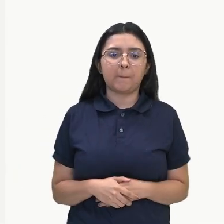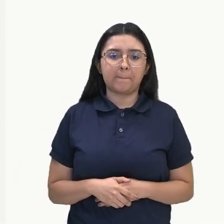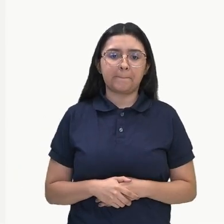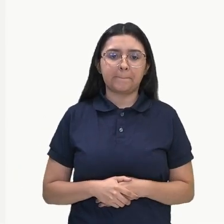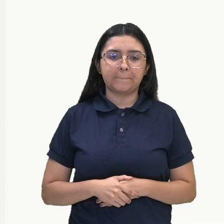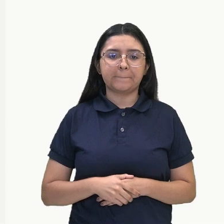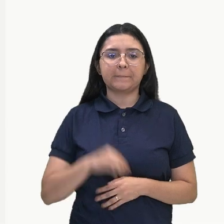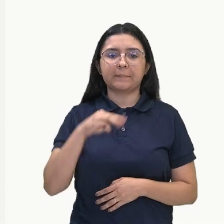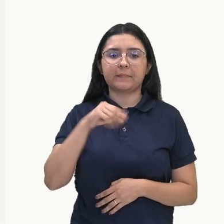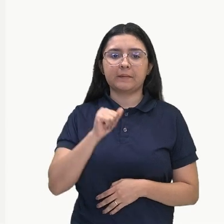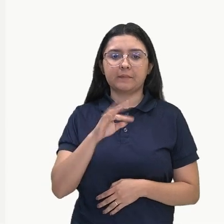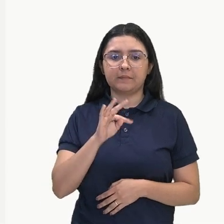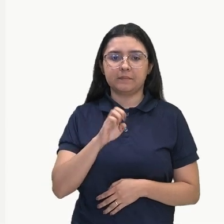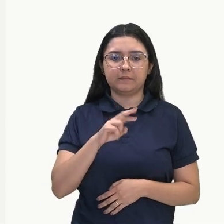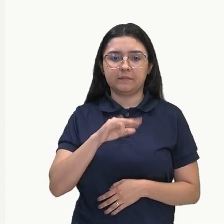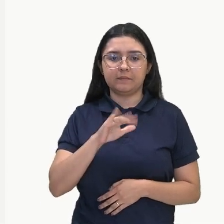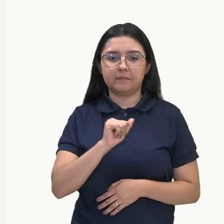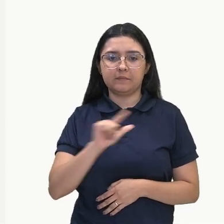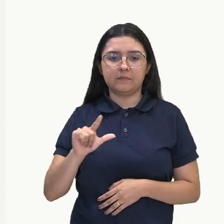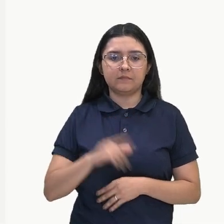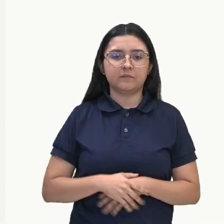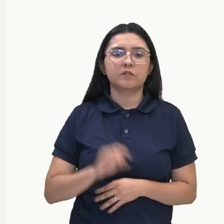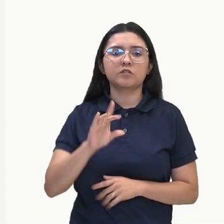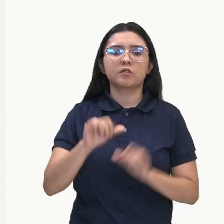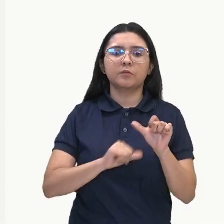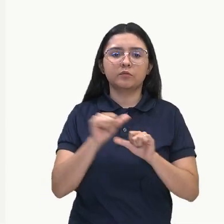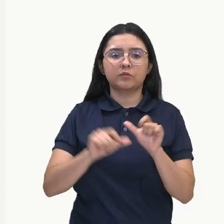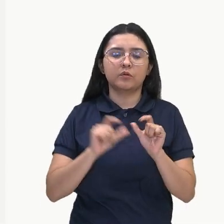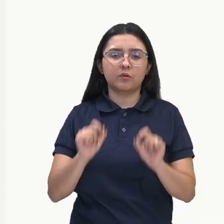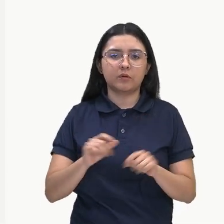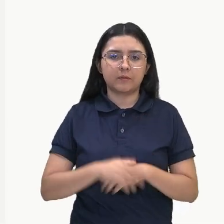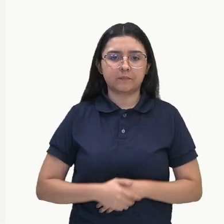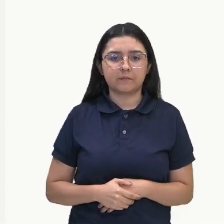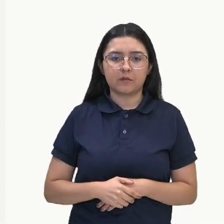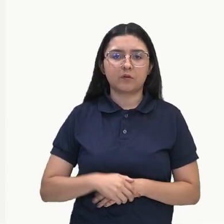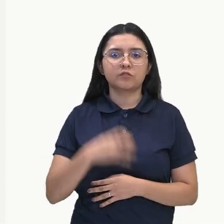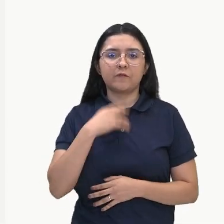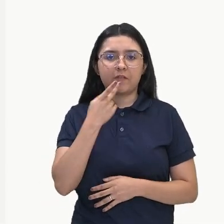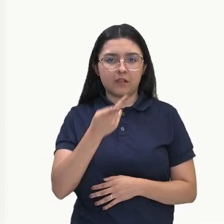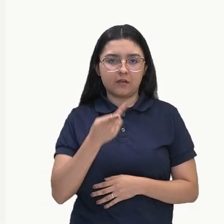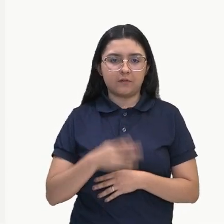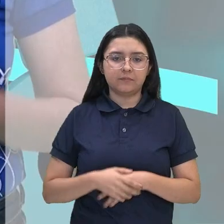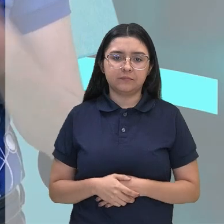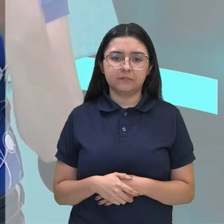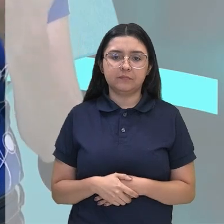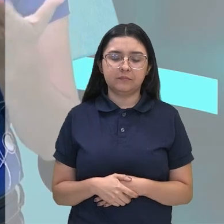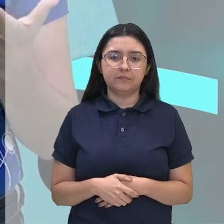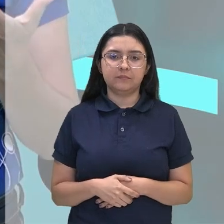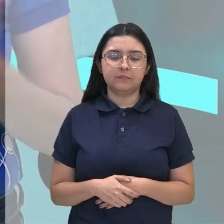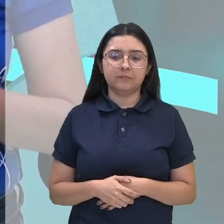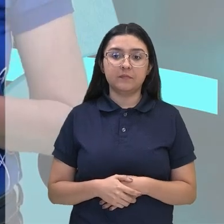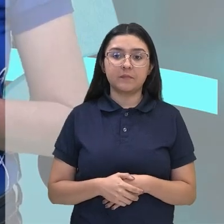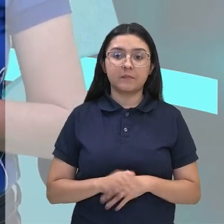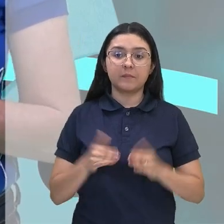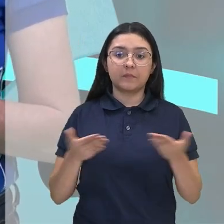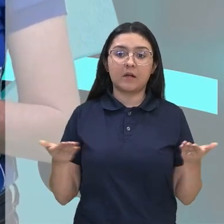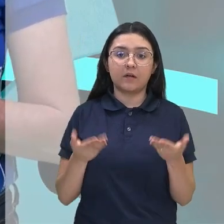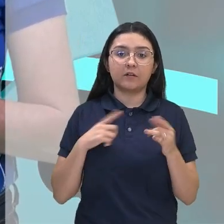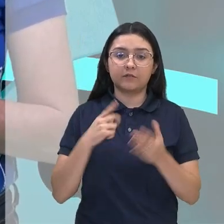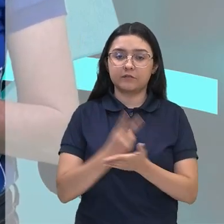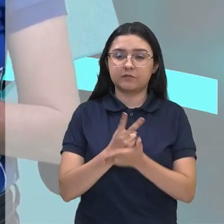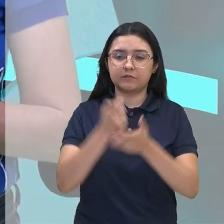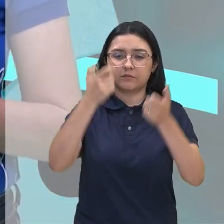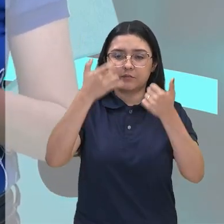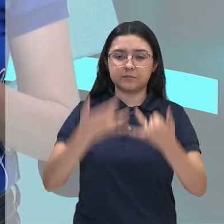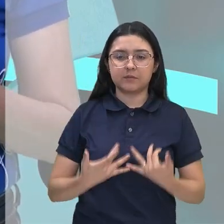né? Material. Então, só mudou o quê? A pronúncia, material e material. Bom, nós vamos continuar falando um